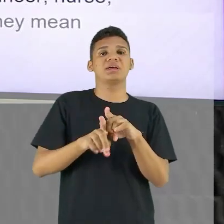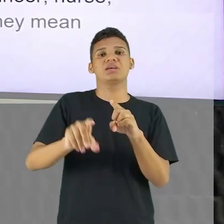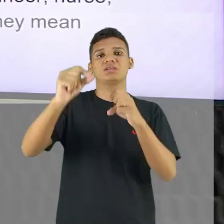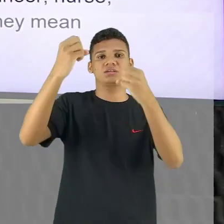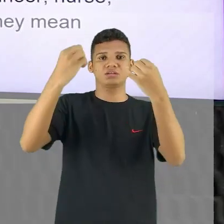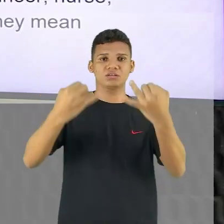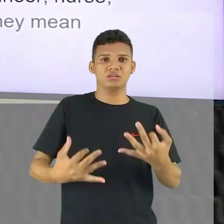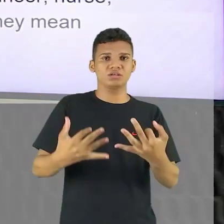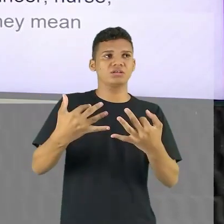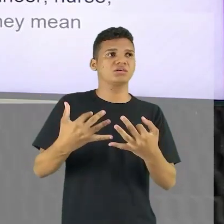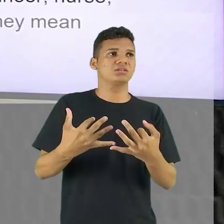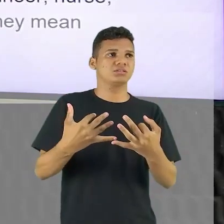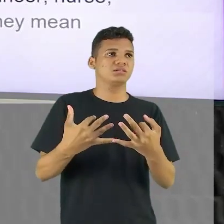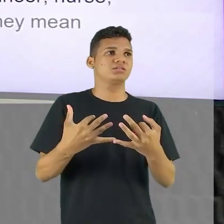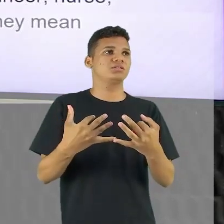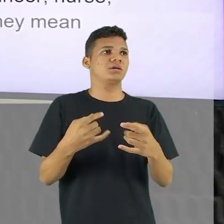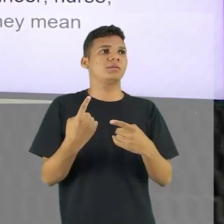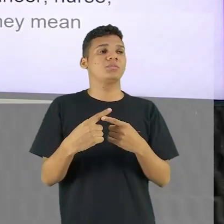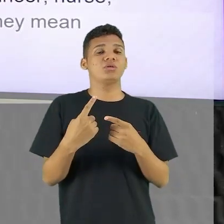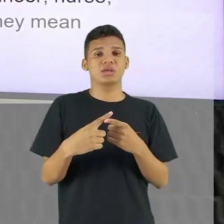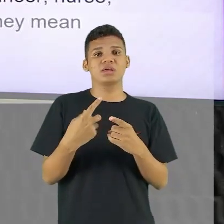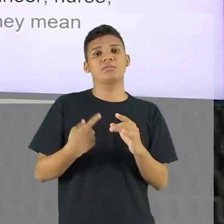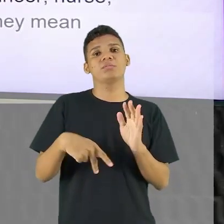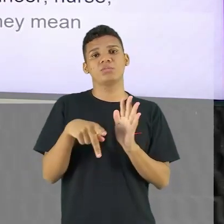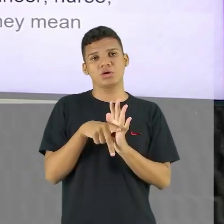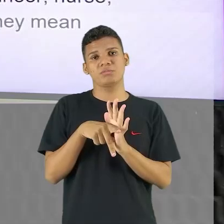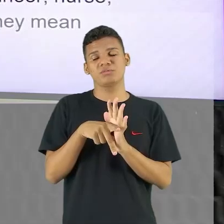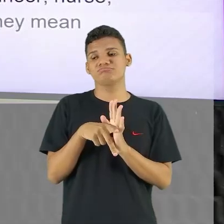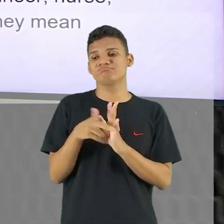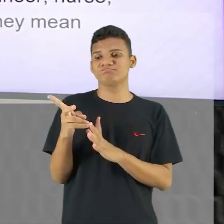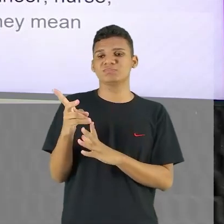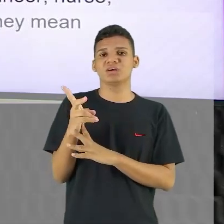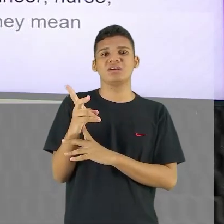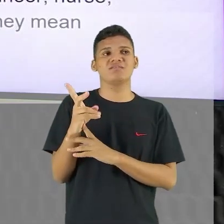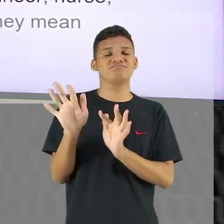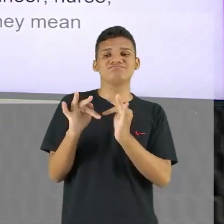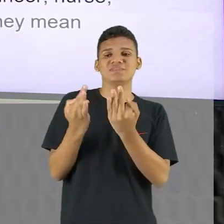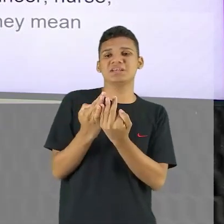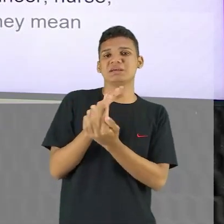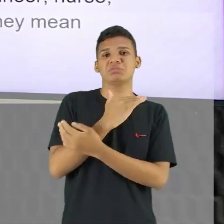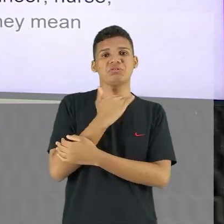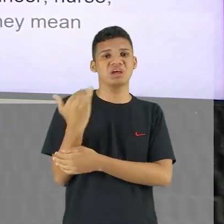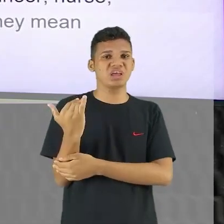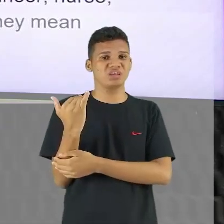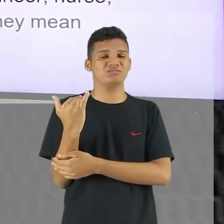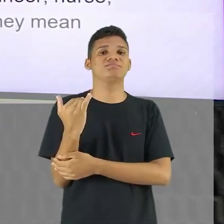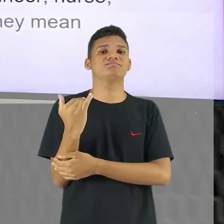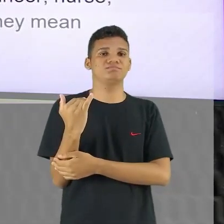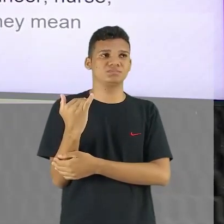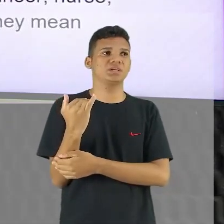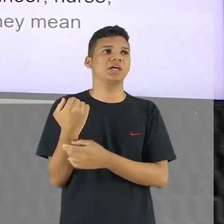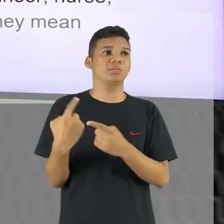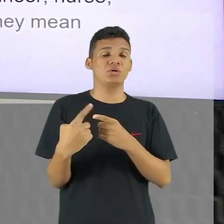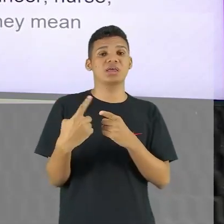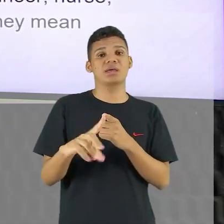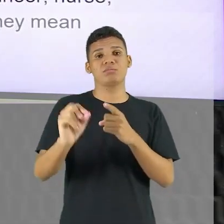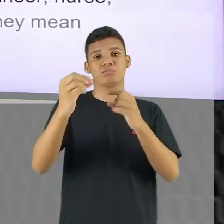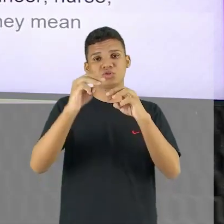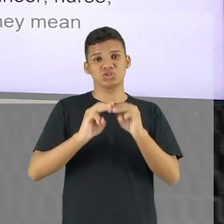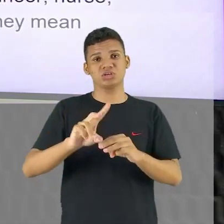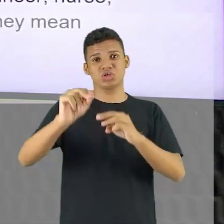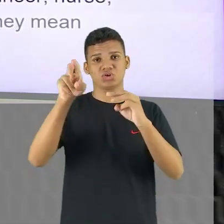a questão das cinzas dos familiares que acabaram morrendo, que acabaram sendo deixados para trás, por isso que ele usa a